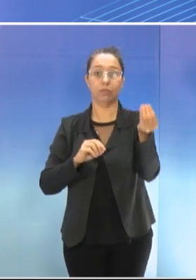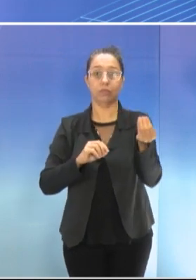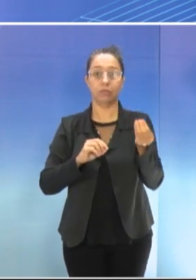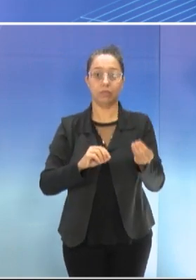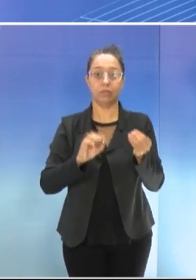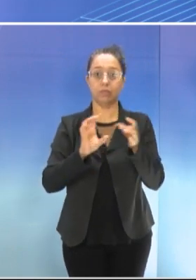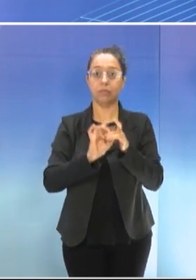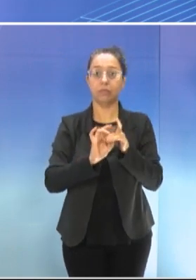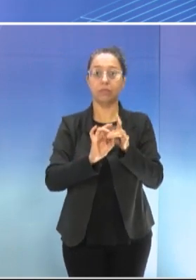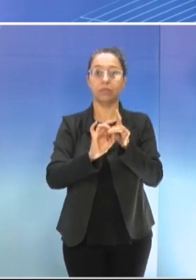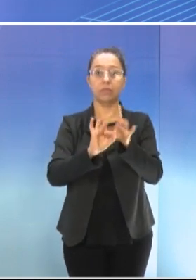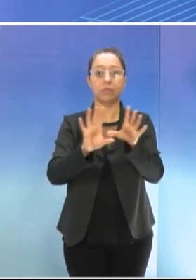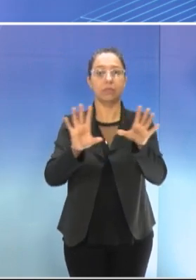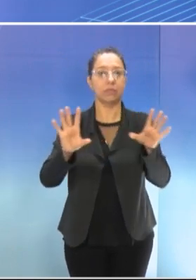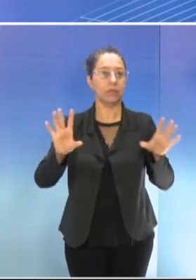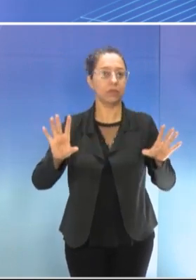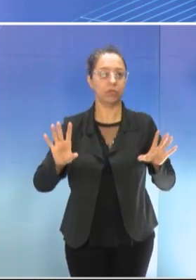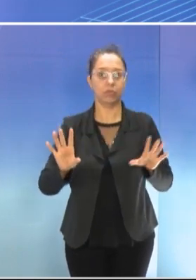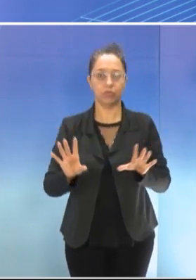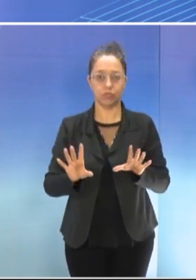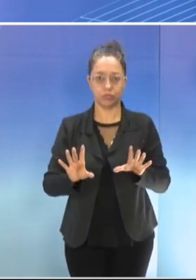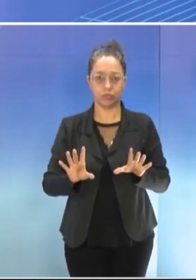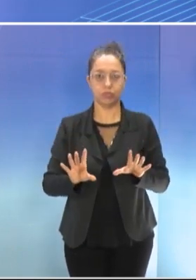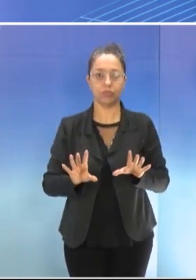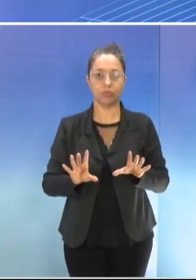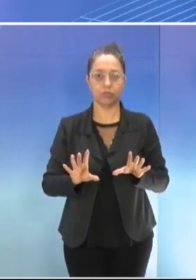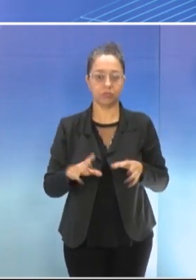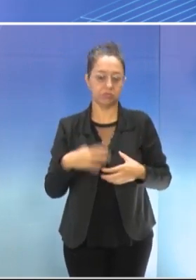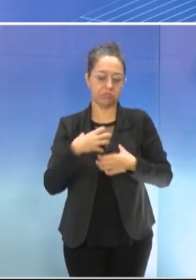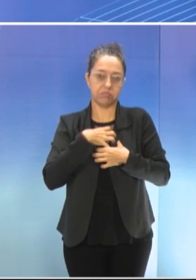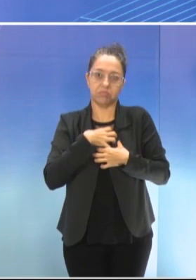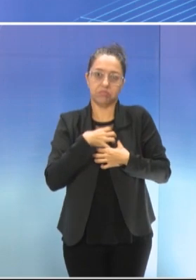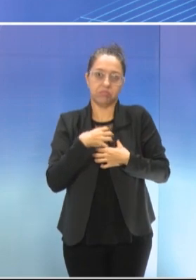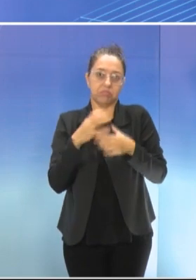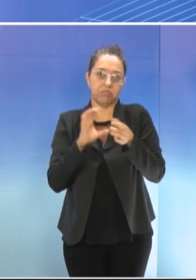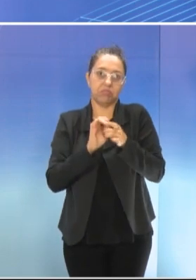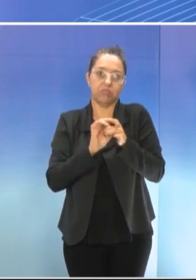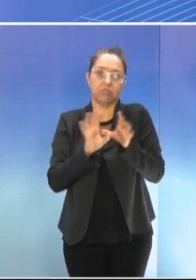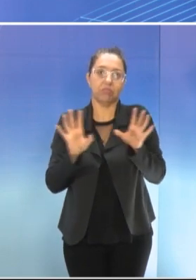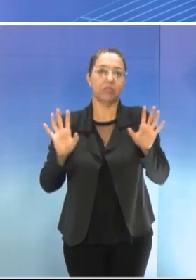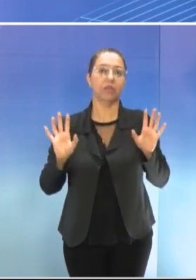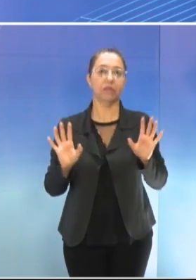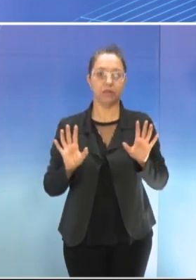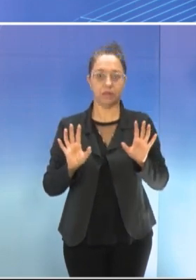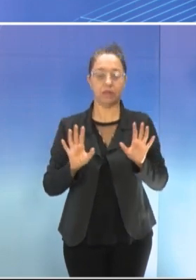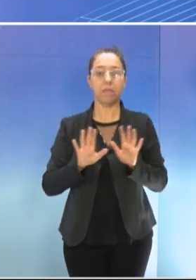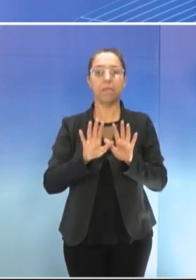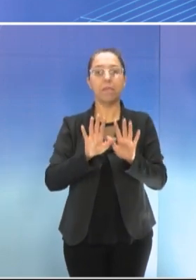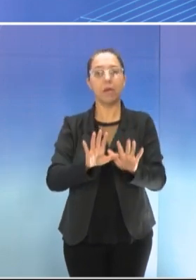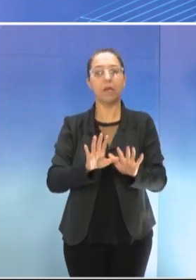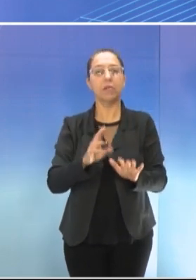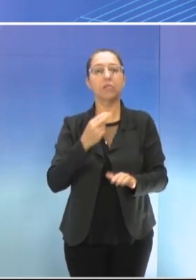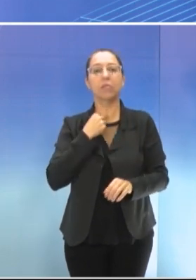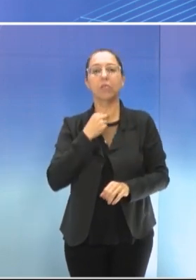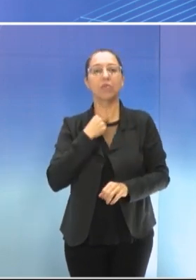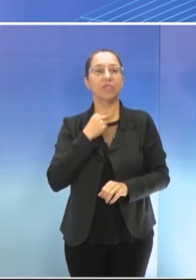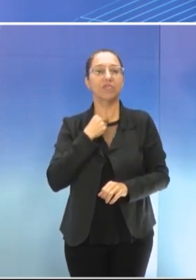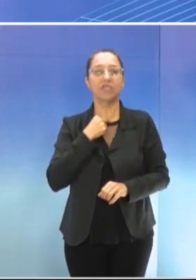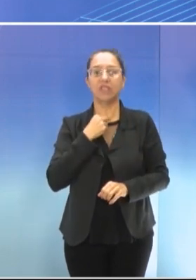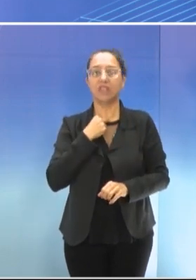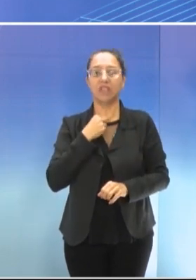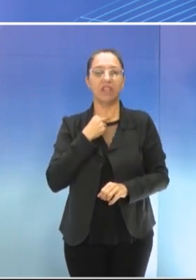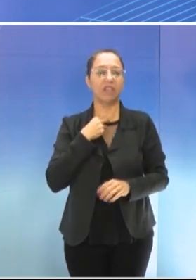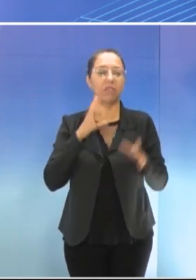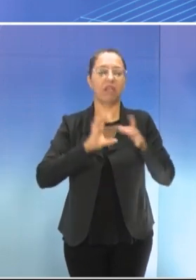deu esse livre-arbítrio para um homem por algum motivo, mas que também a gente não pode sair